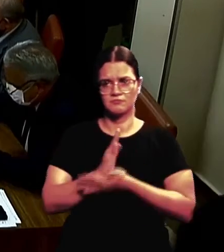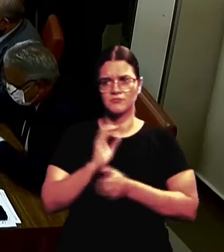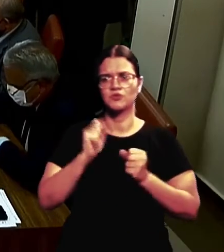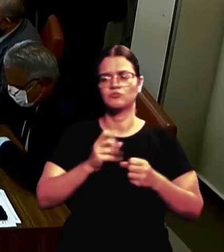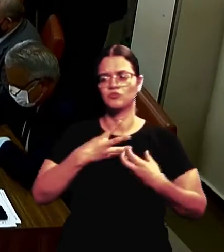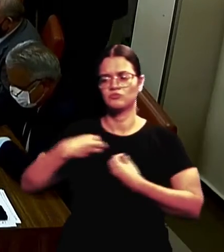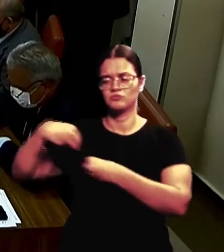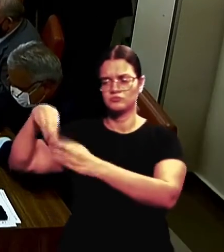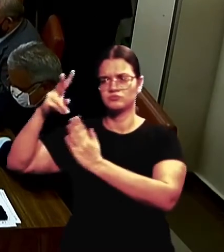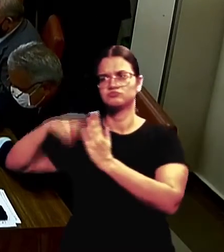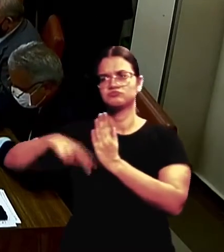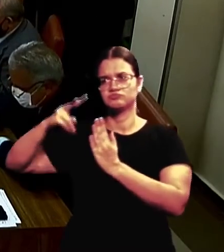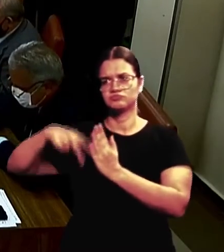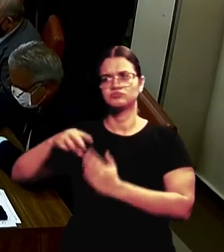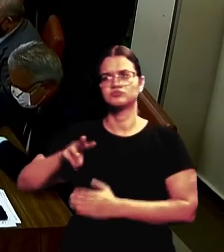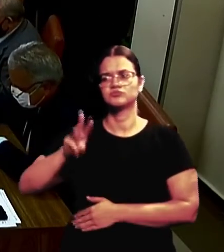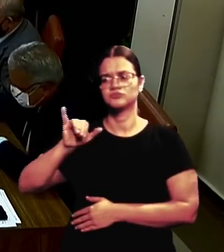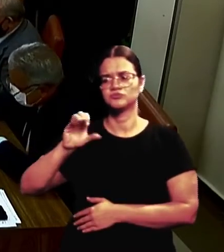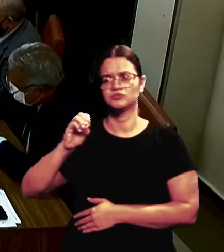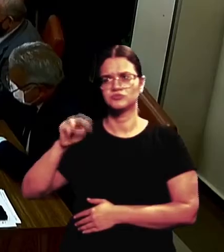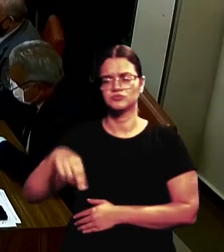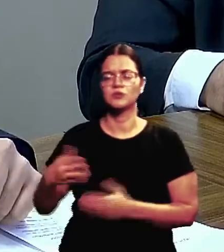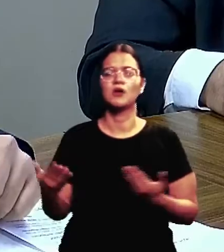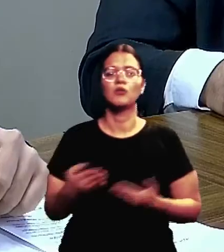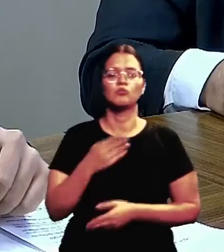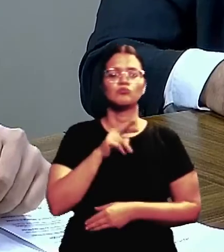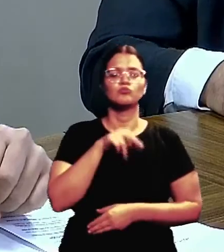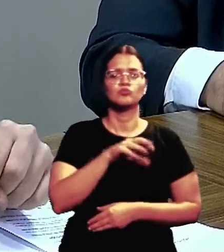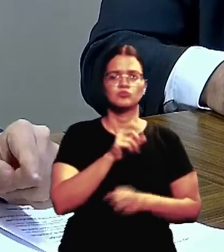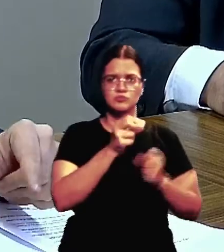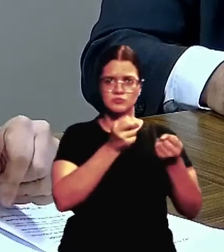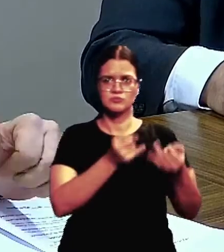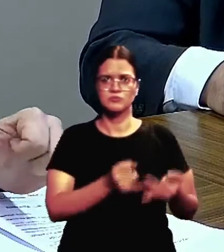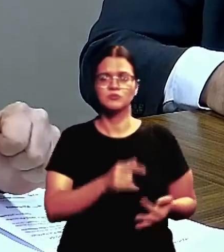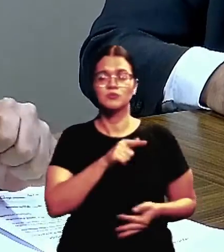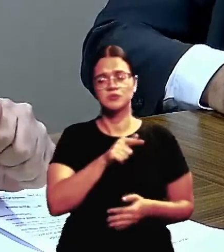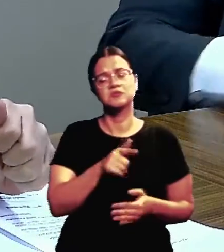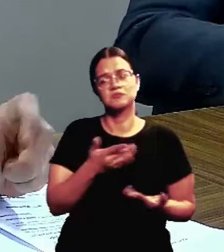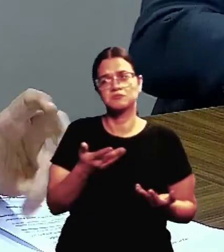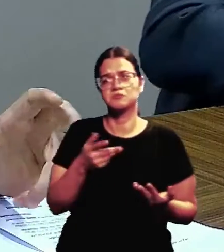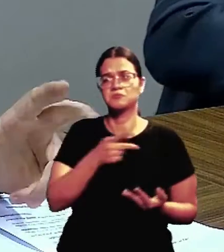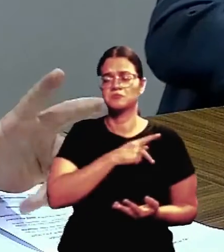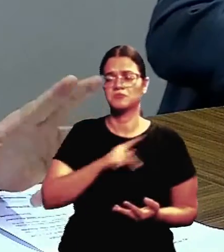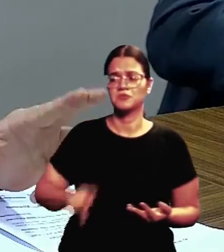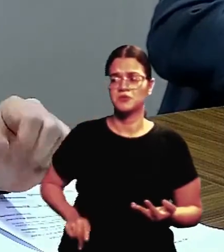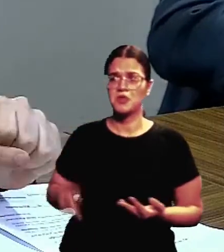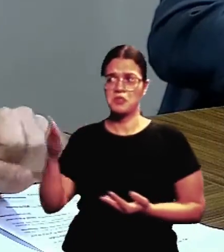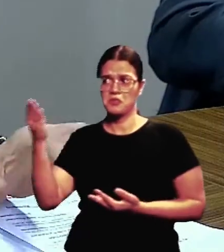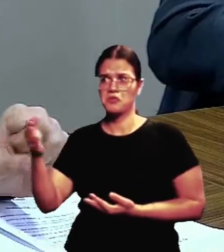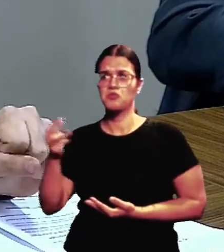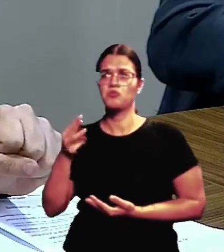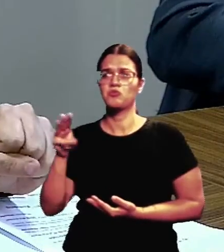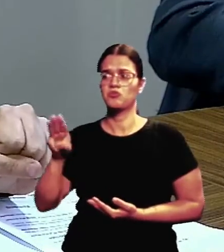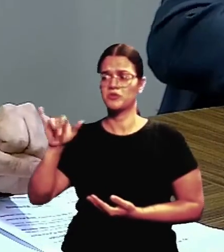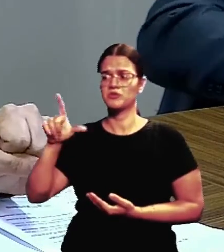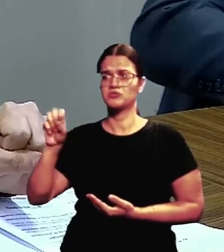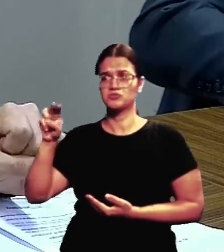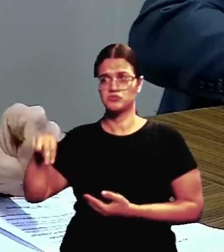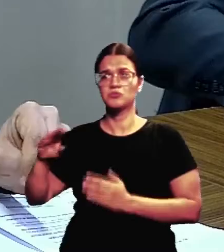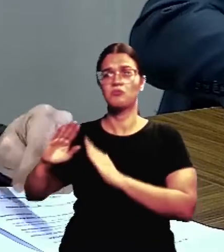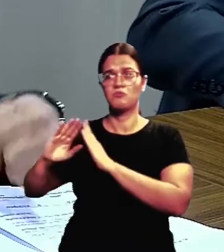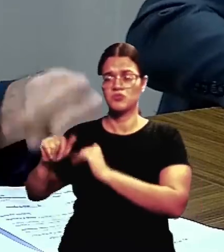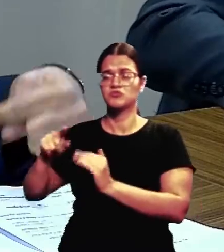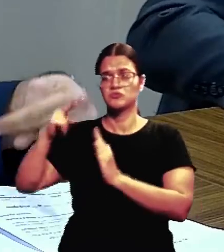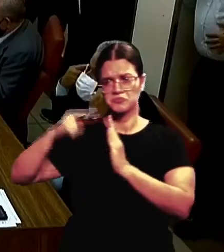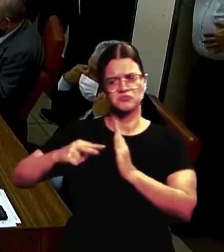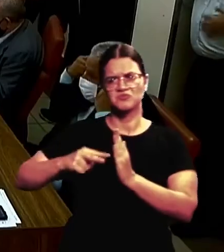vistas aprovado. Palavra com o vereador Bruno Diniz. Senhor presidente, diante do pedido de vista do novo vereador pastor